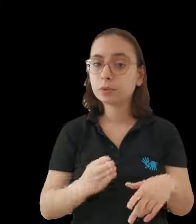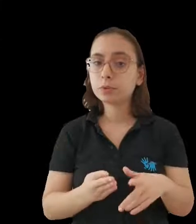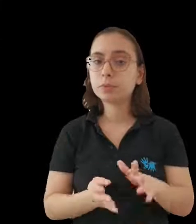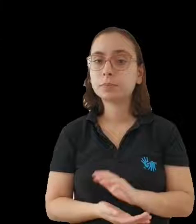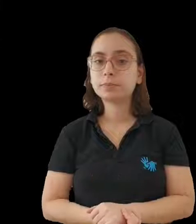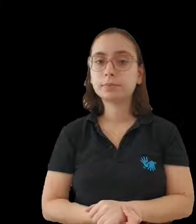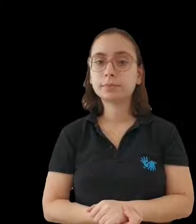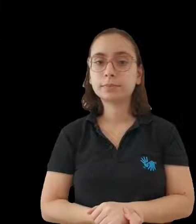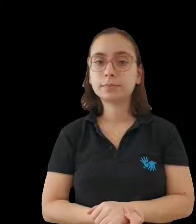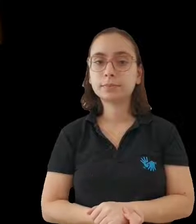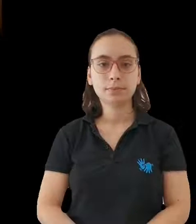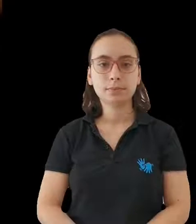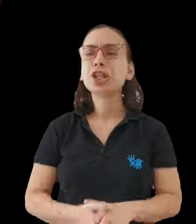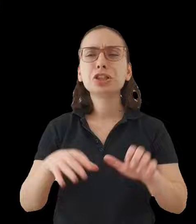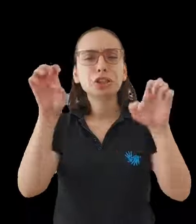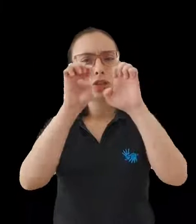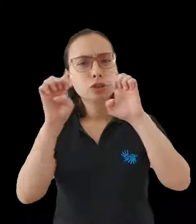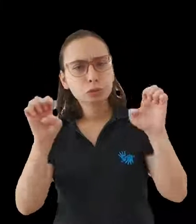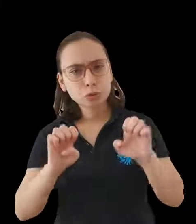tem essa estrutura, né?